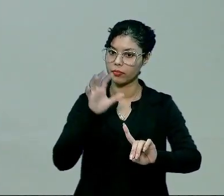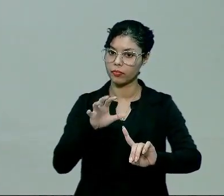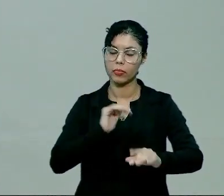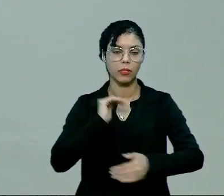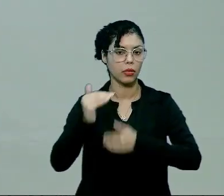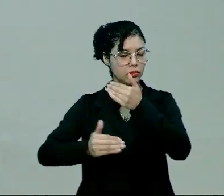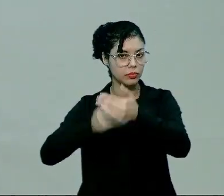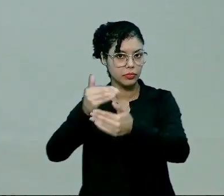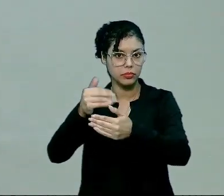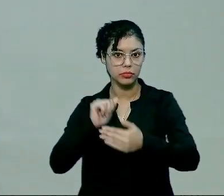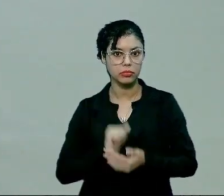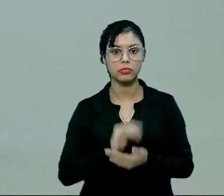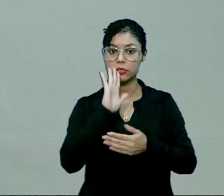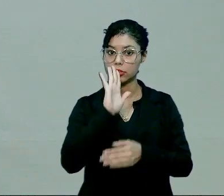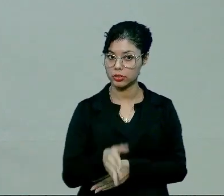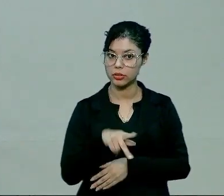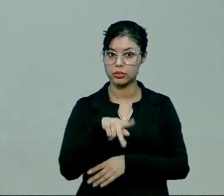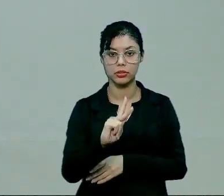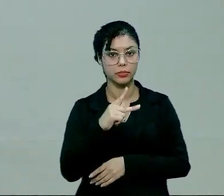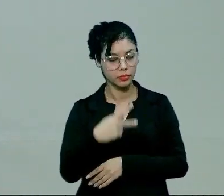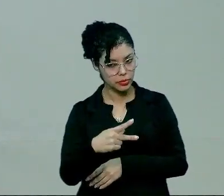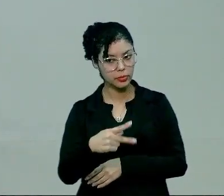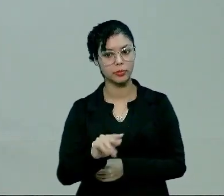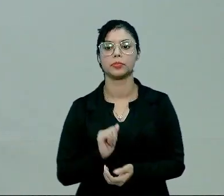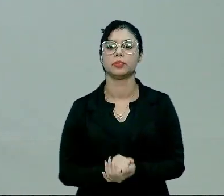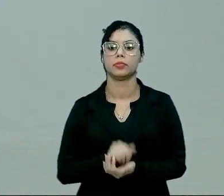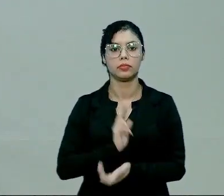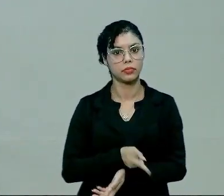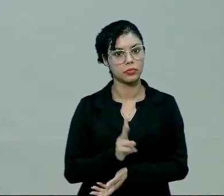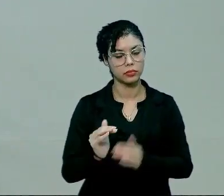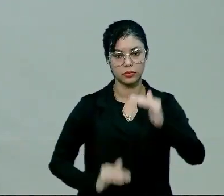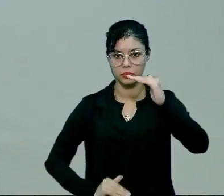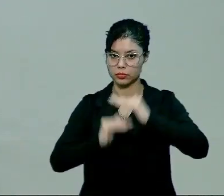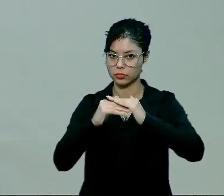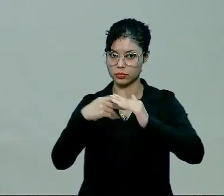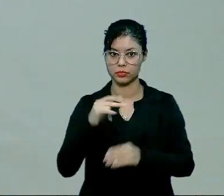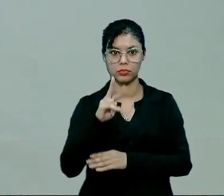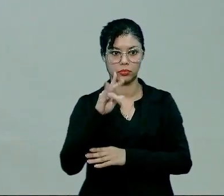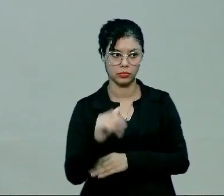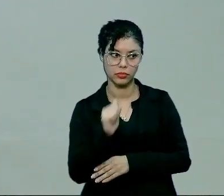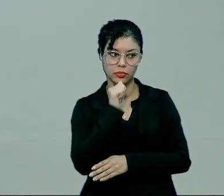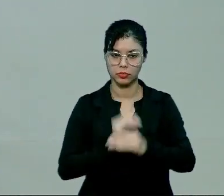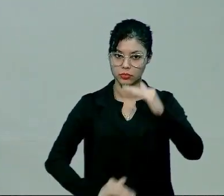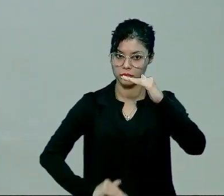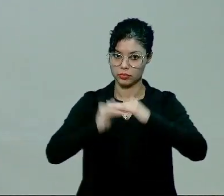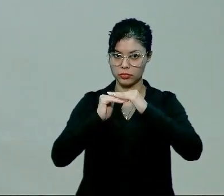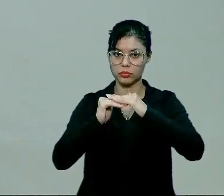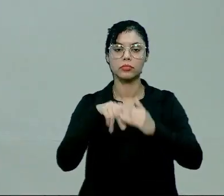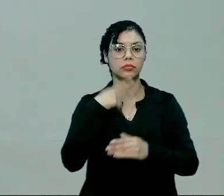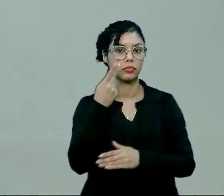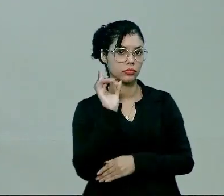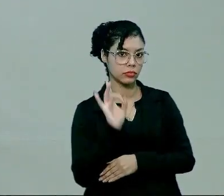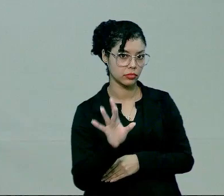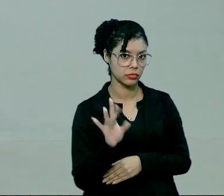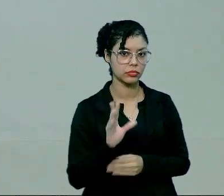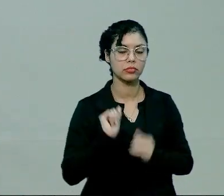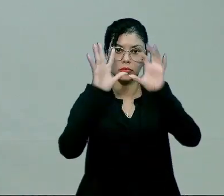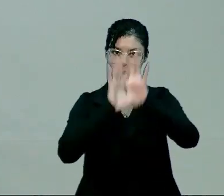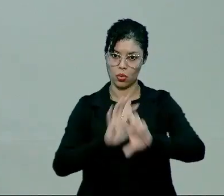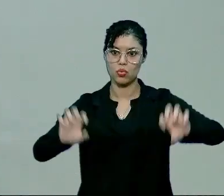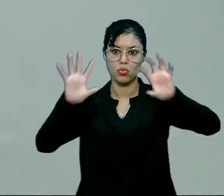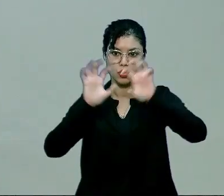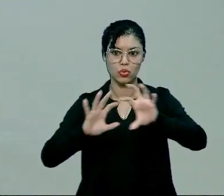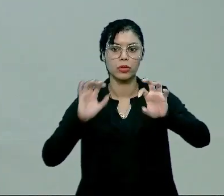no seu deslocamento. Já para Kp, que é a constante de pressão parcial, quando eu falo de pressão, falo somente de